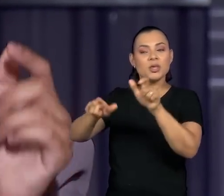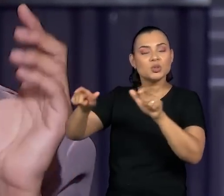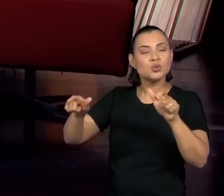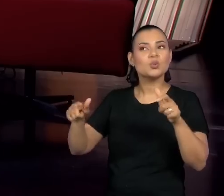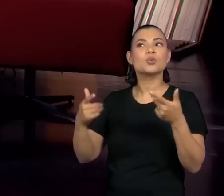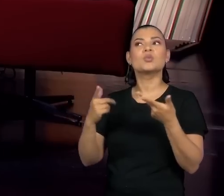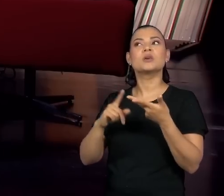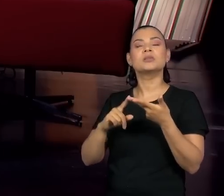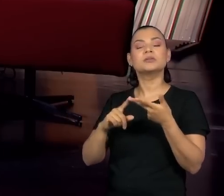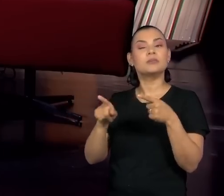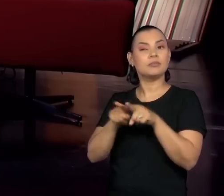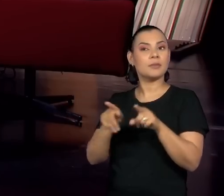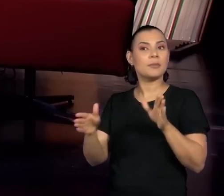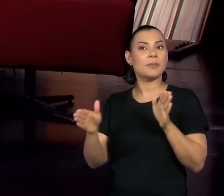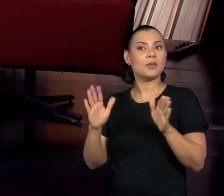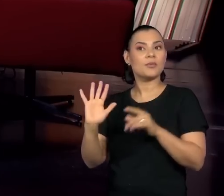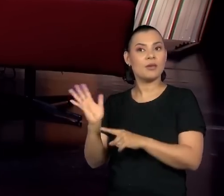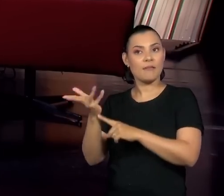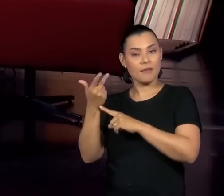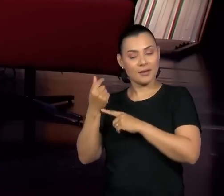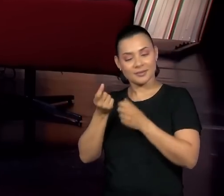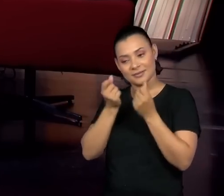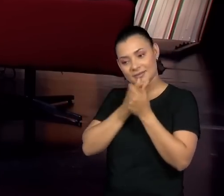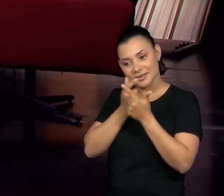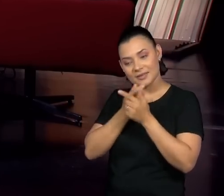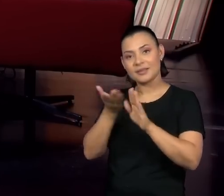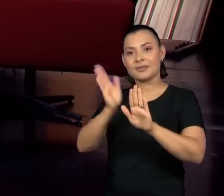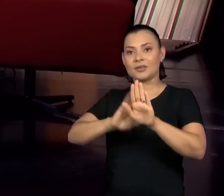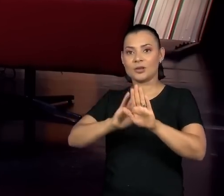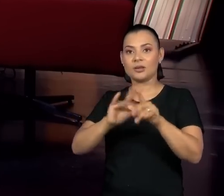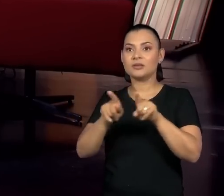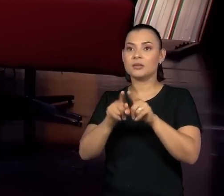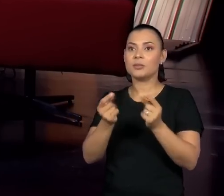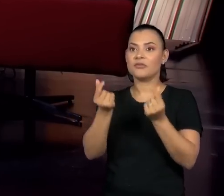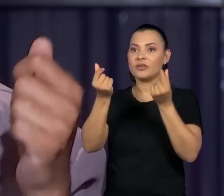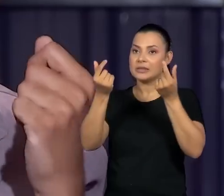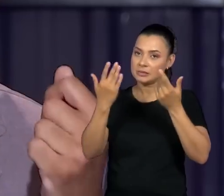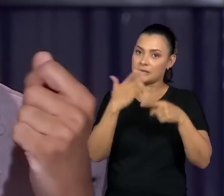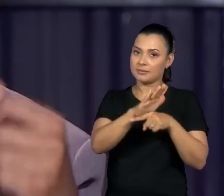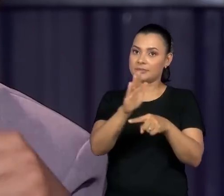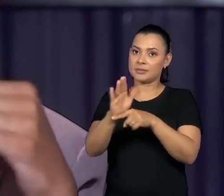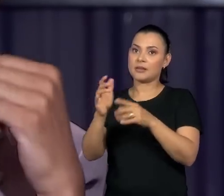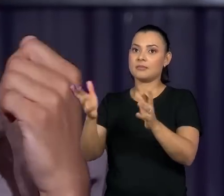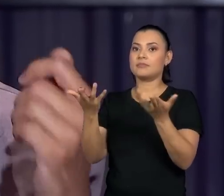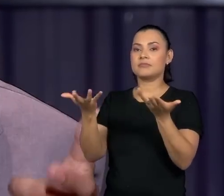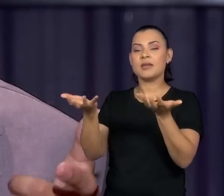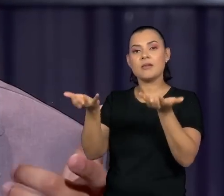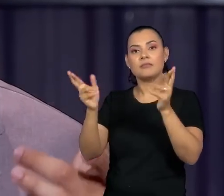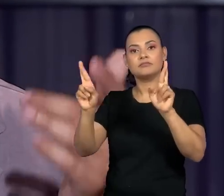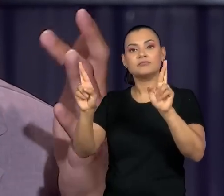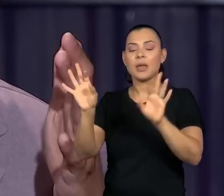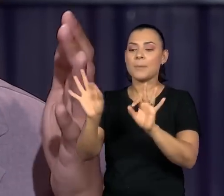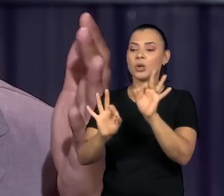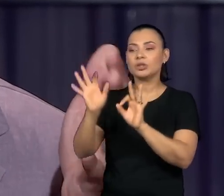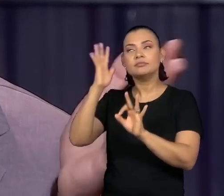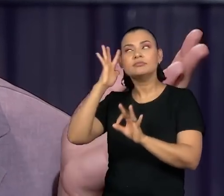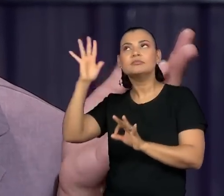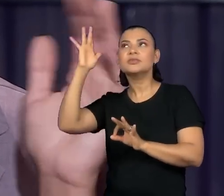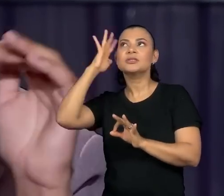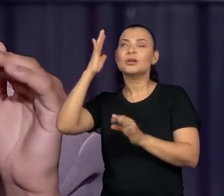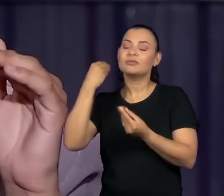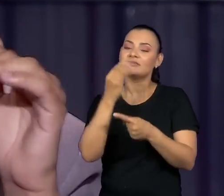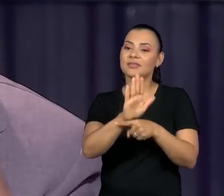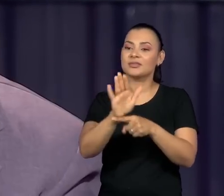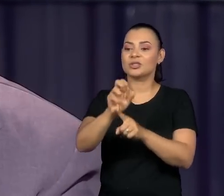pessoas, tanto nesse viés artístico, esse viés ideológico, quanto a questão financeira, de eu poder viabilizar meus projetos, viabilizar um